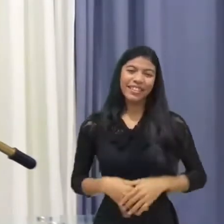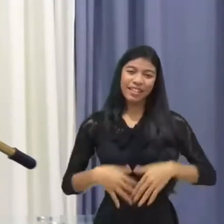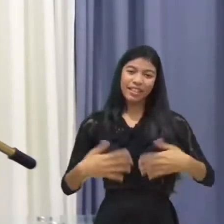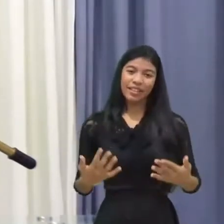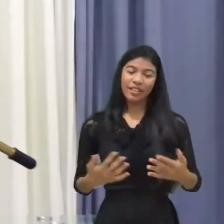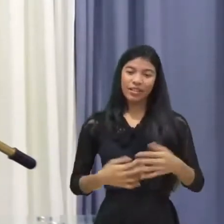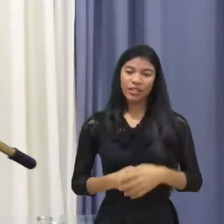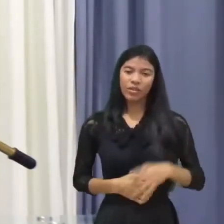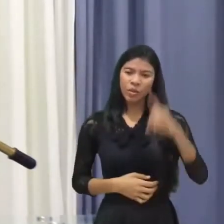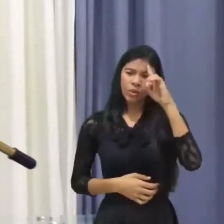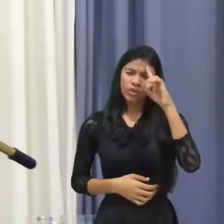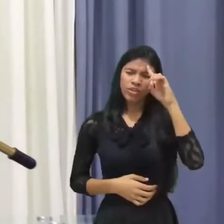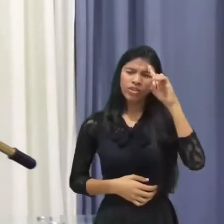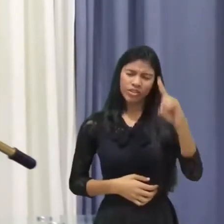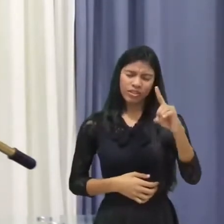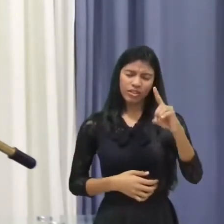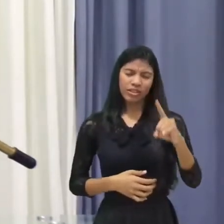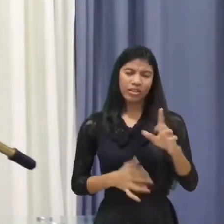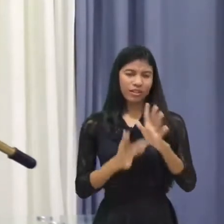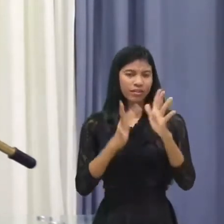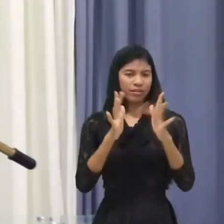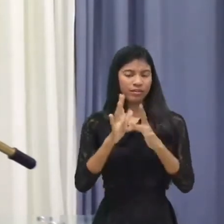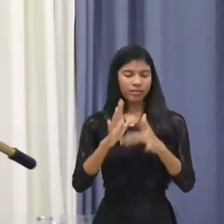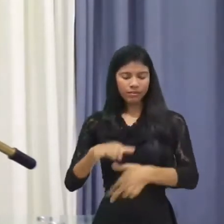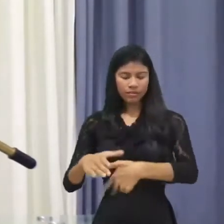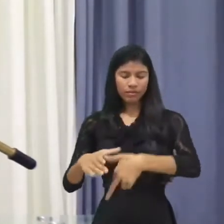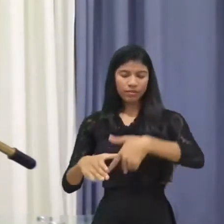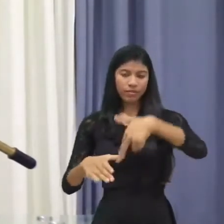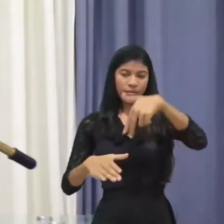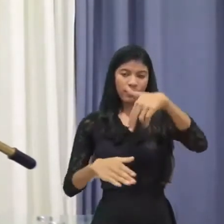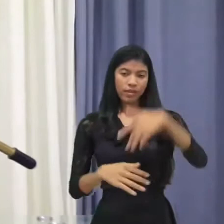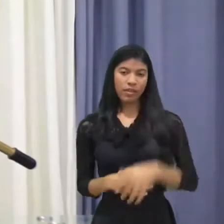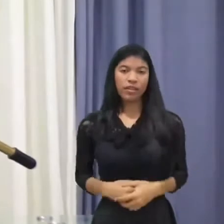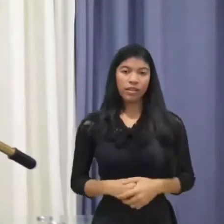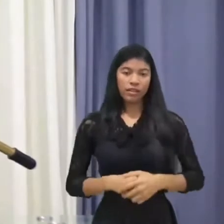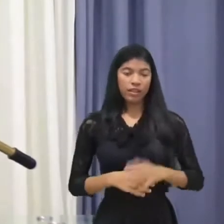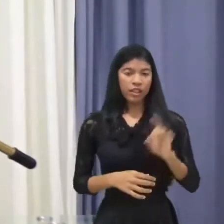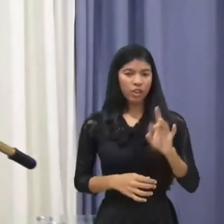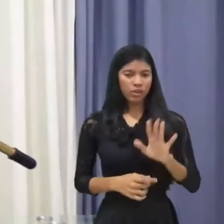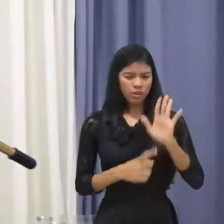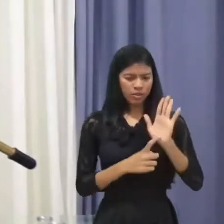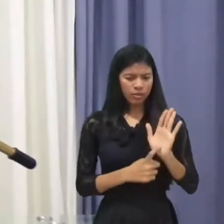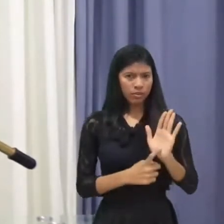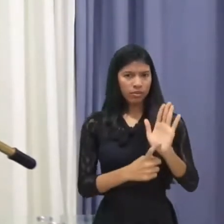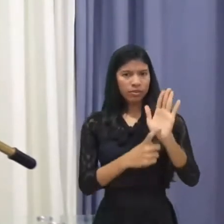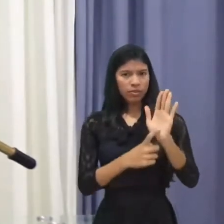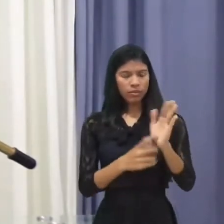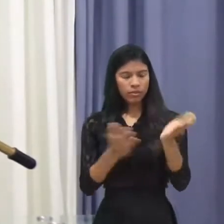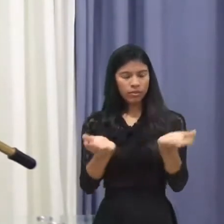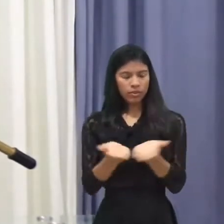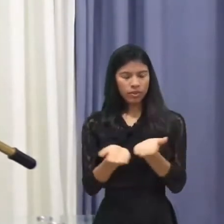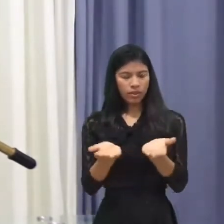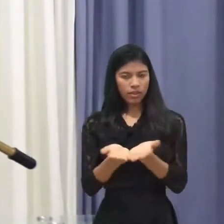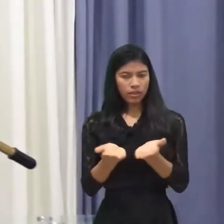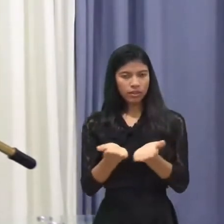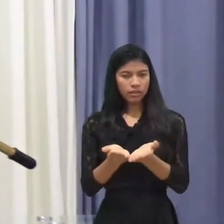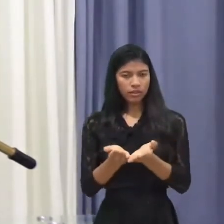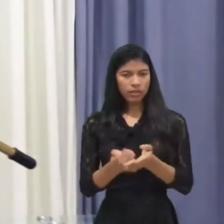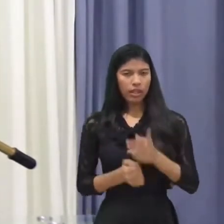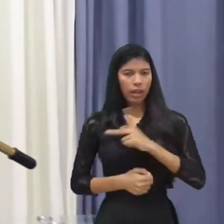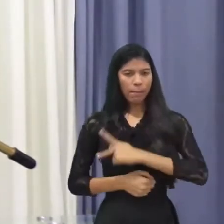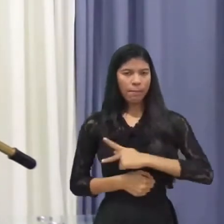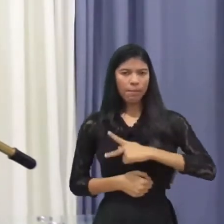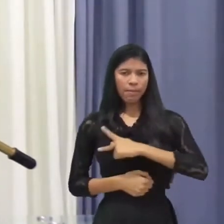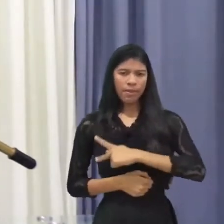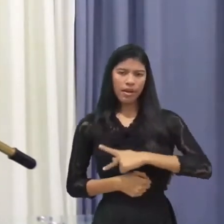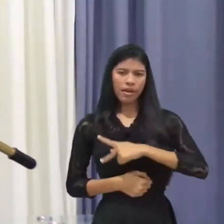ressuscitou, ele só apareceu para os crentes, bendito seja Deus. Apareceu a Paulo para